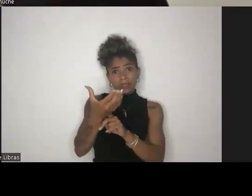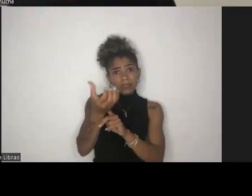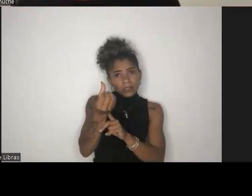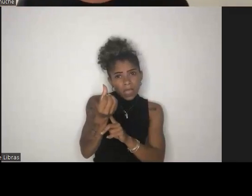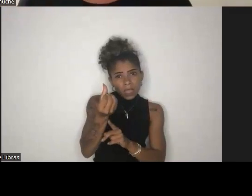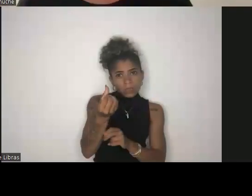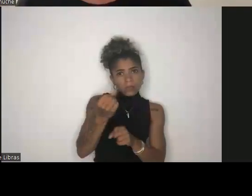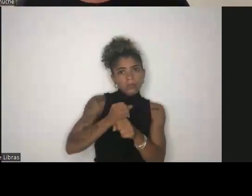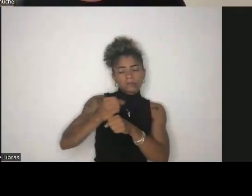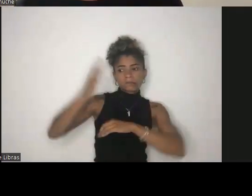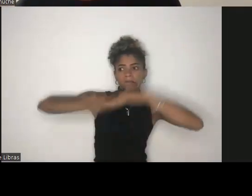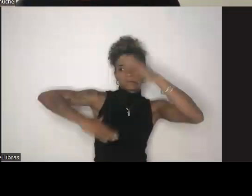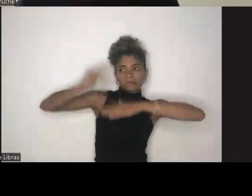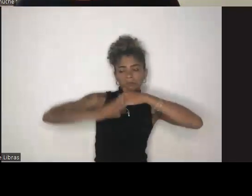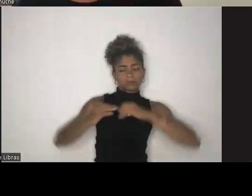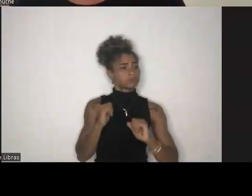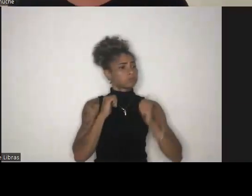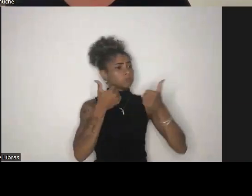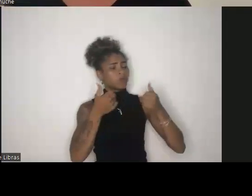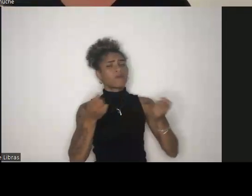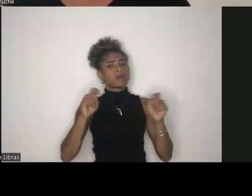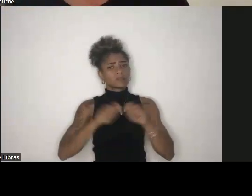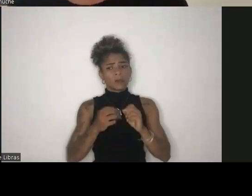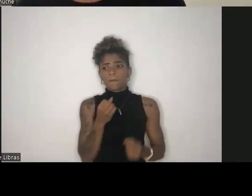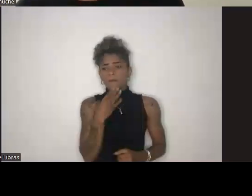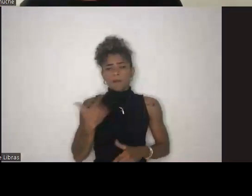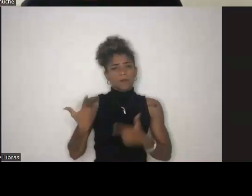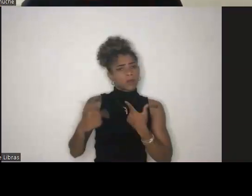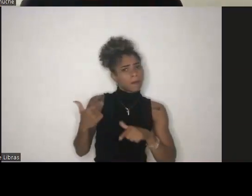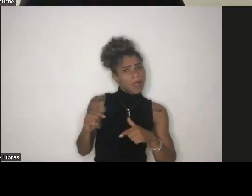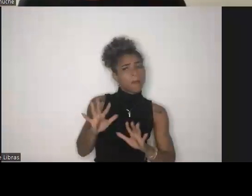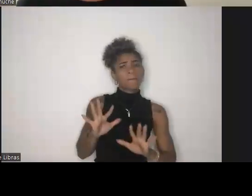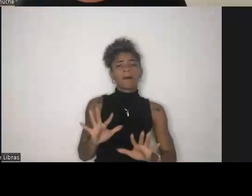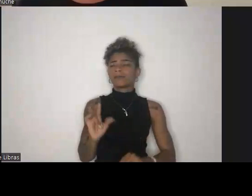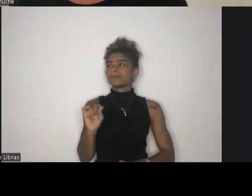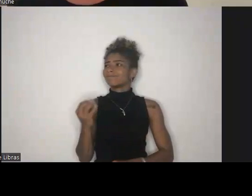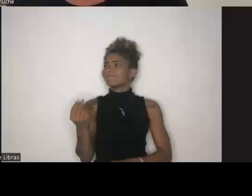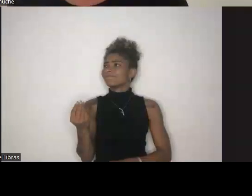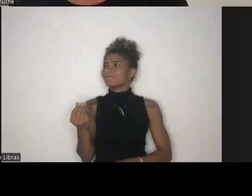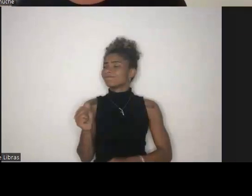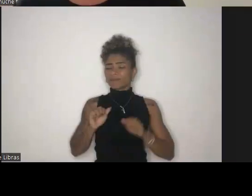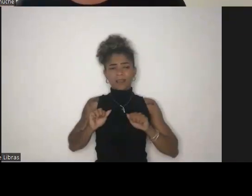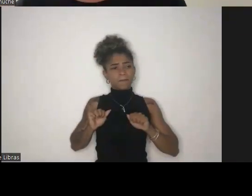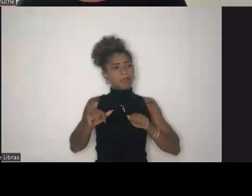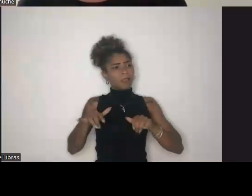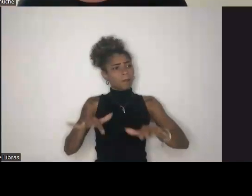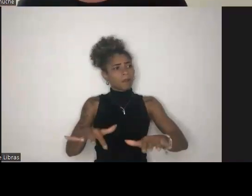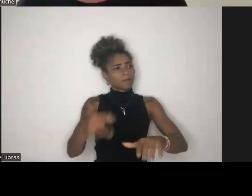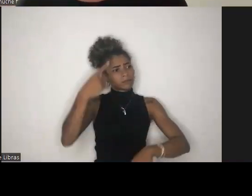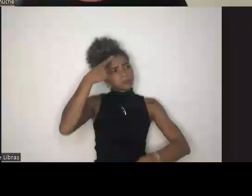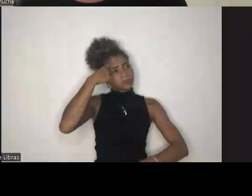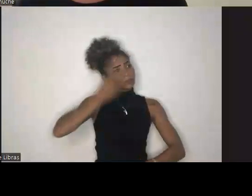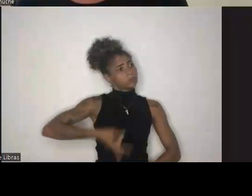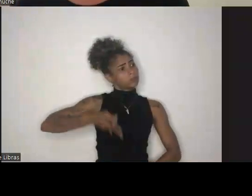tá tudo indo bem eu tô fazendo muito bem o meu trabalho só que veio a pandemia e eu pensei se eu continuar aqui